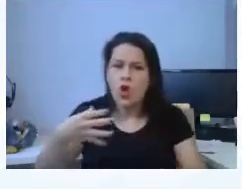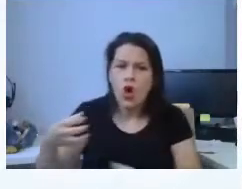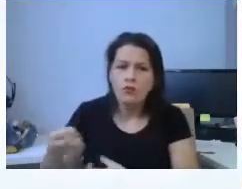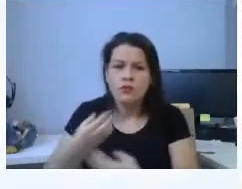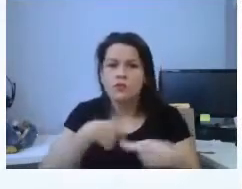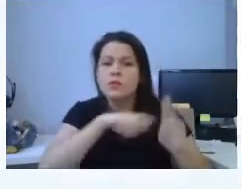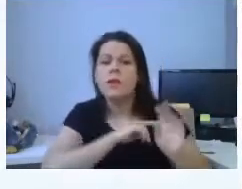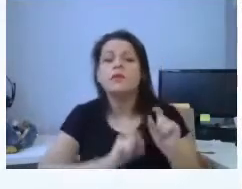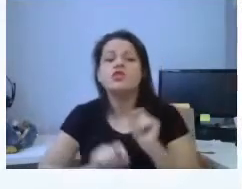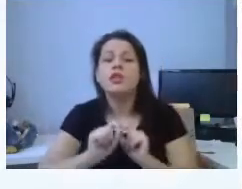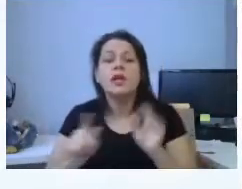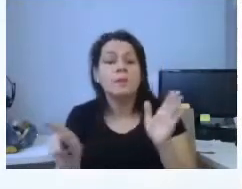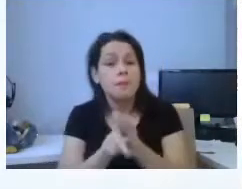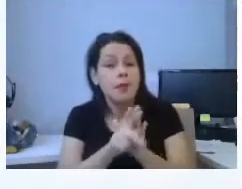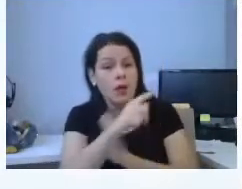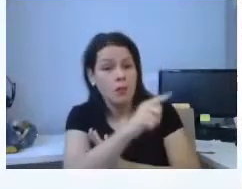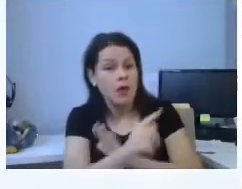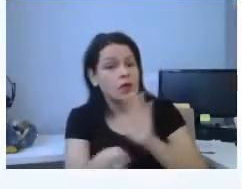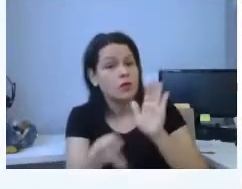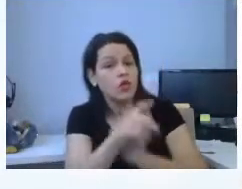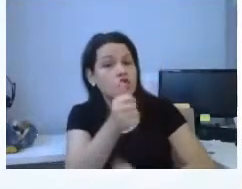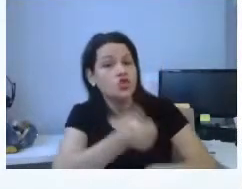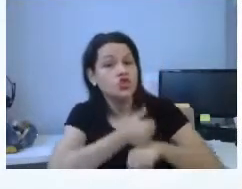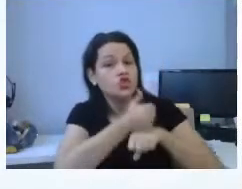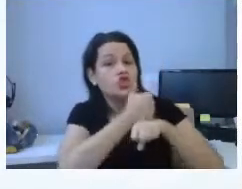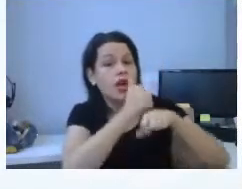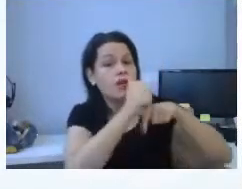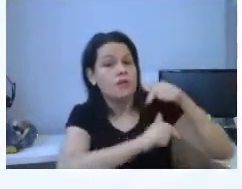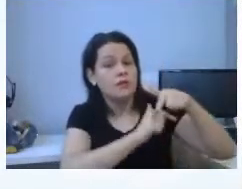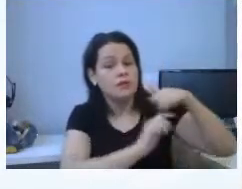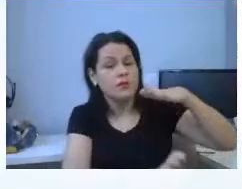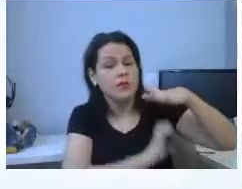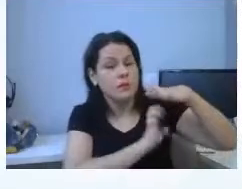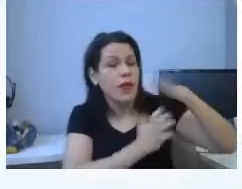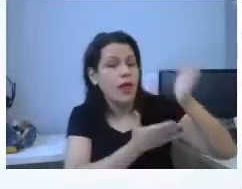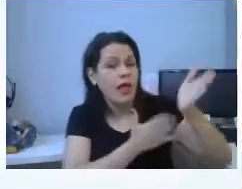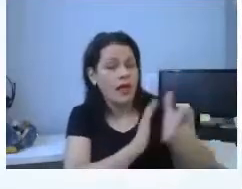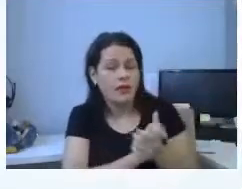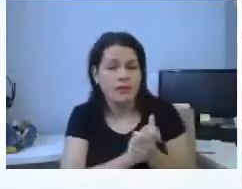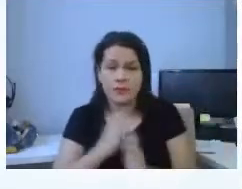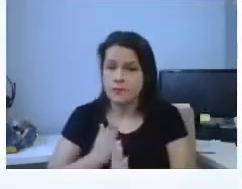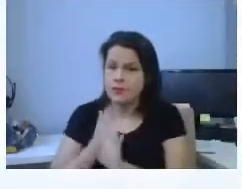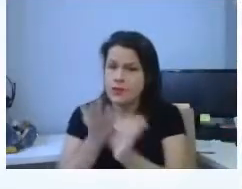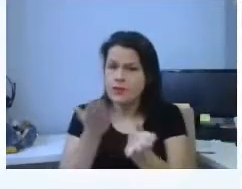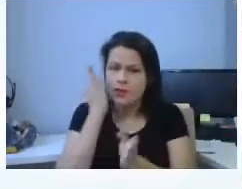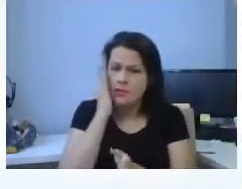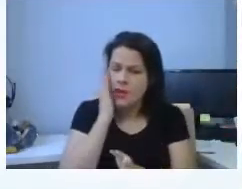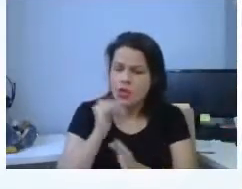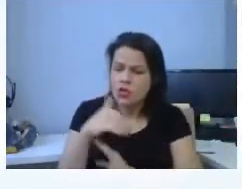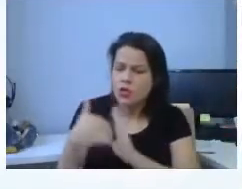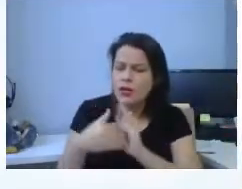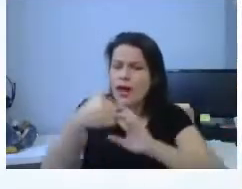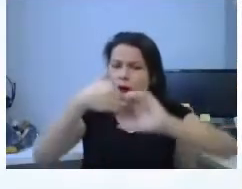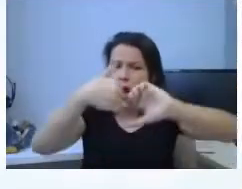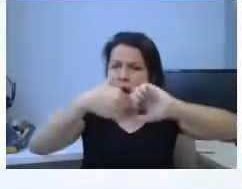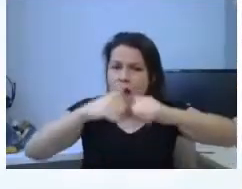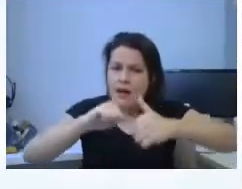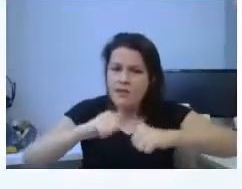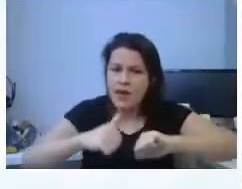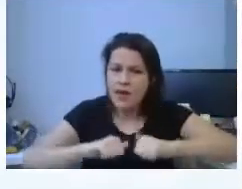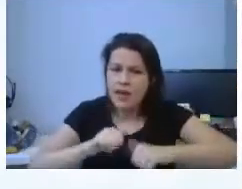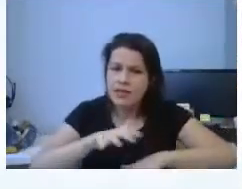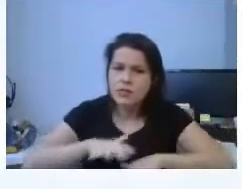empregador. Então, eu fico pensando que a avaliação das condições dos ambientes de trabalho, a própria avaliação